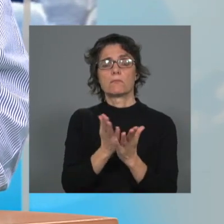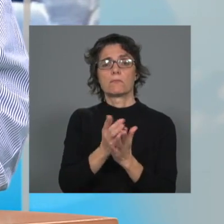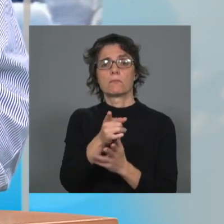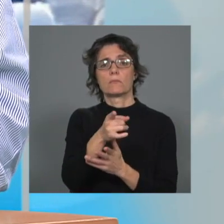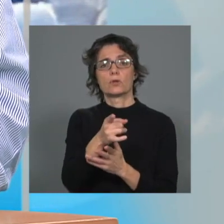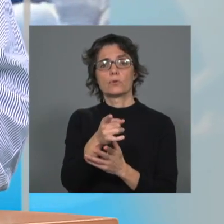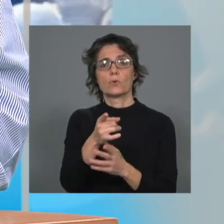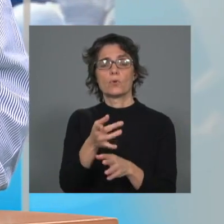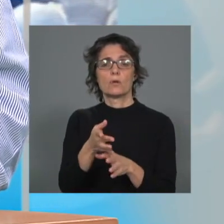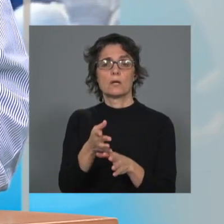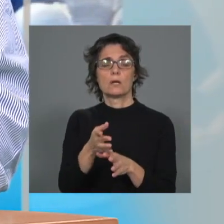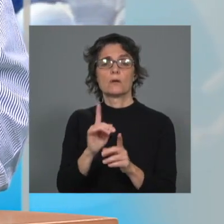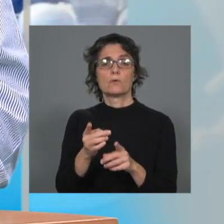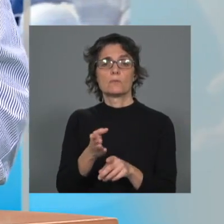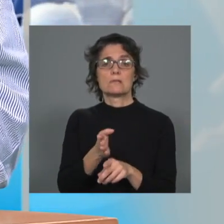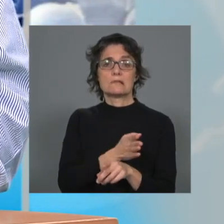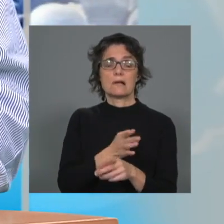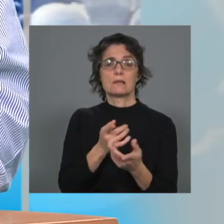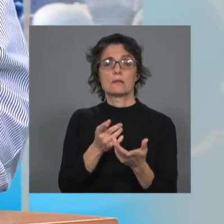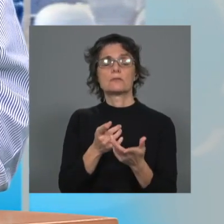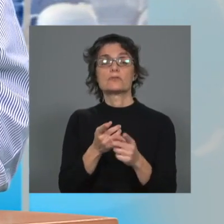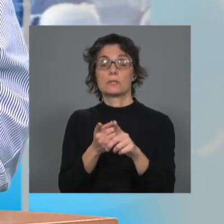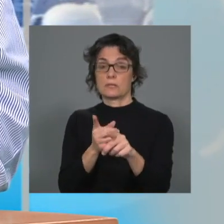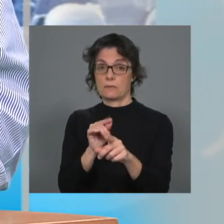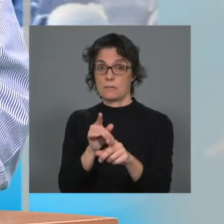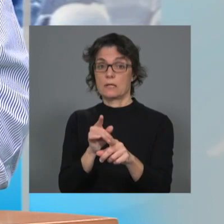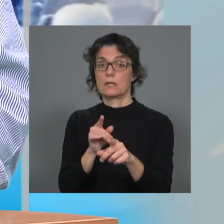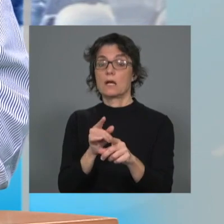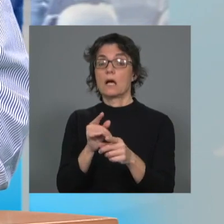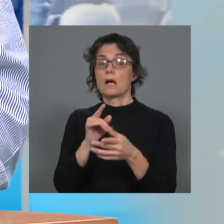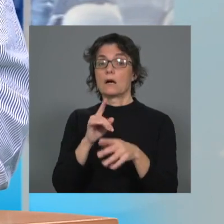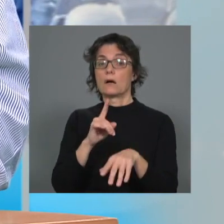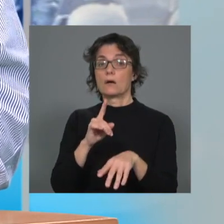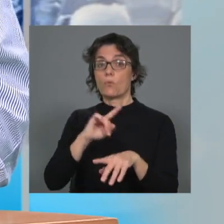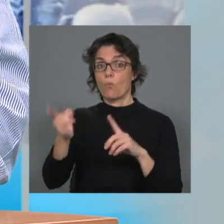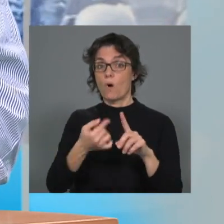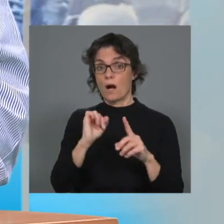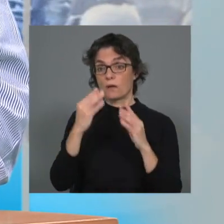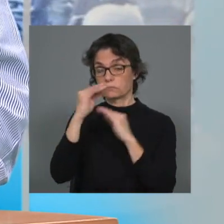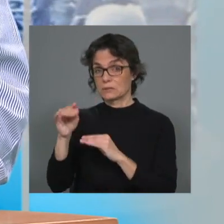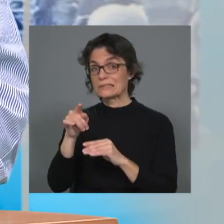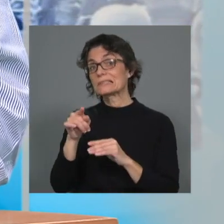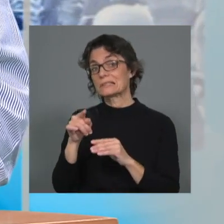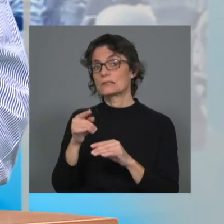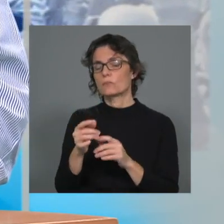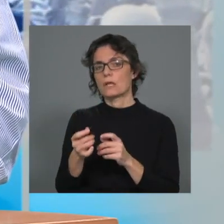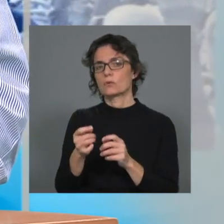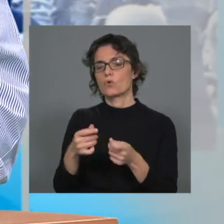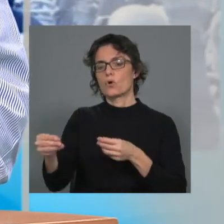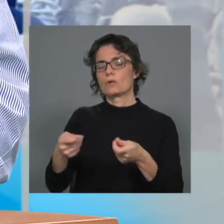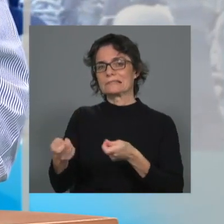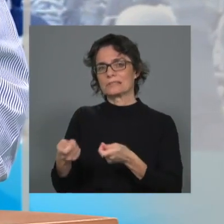mais cedo os seus anos letivos, ganharam esse fôlego de dias, e houve de tudo. Houve pessoas que